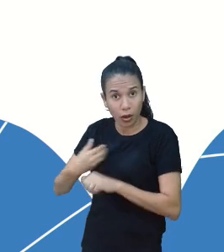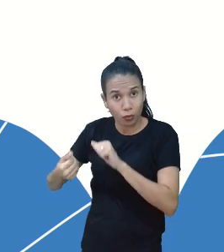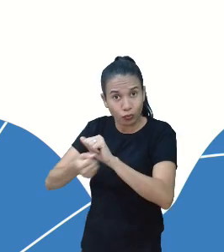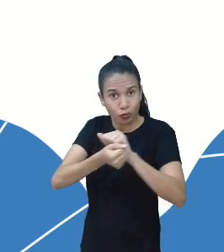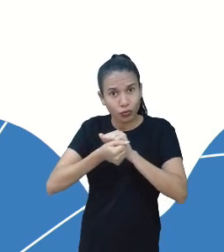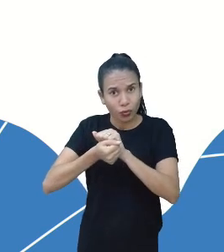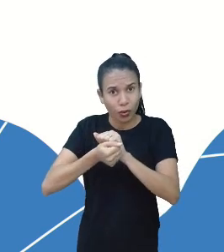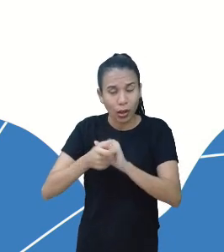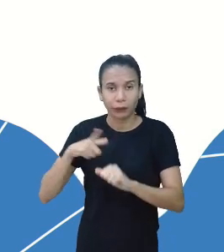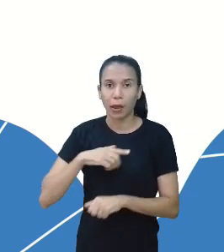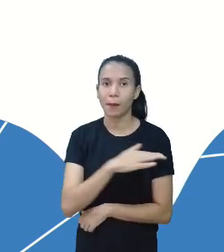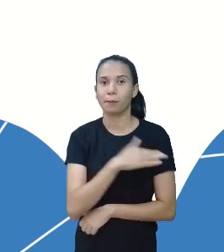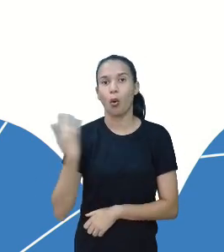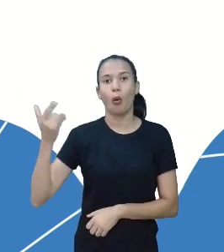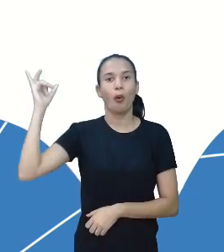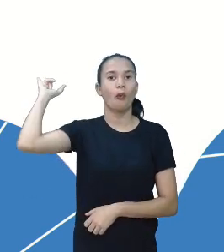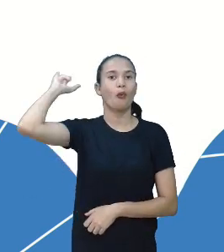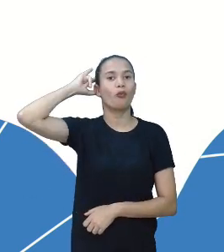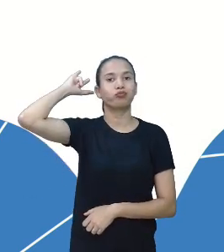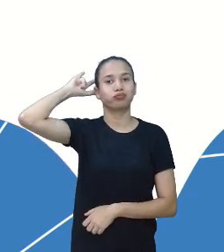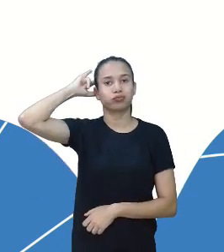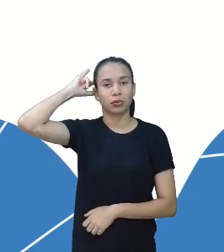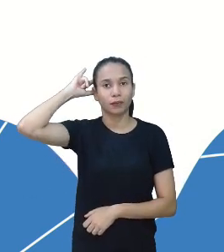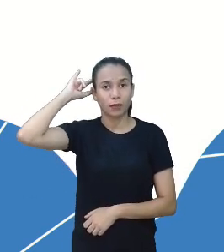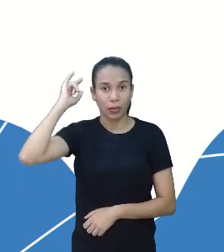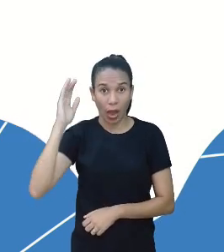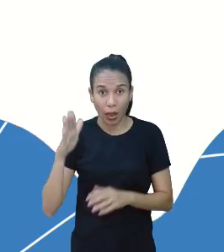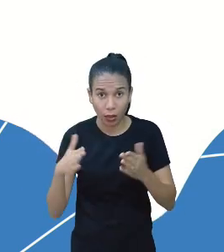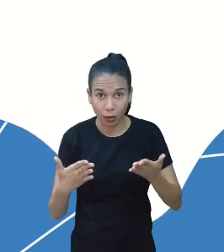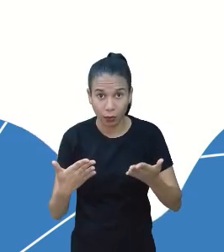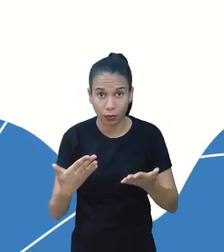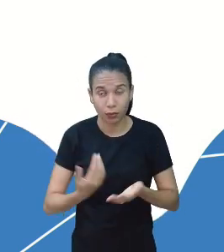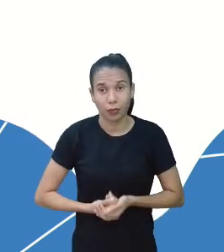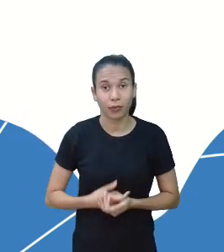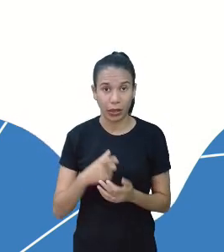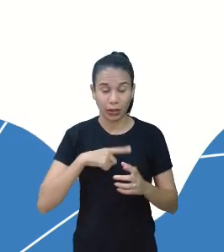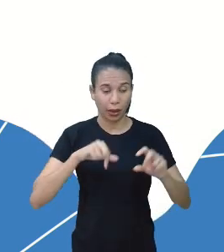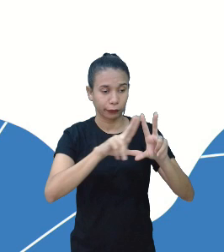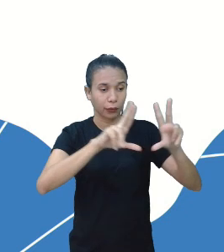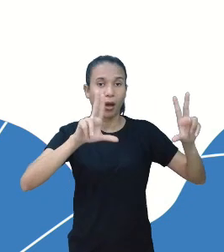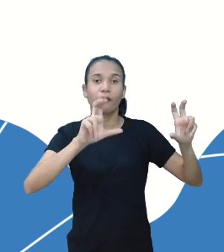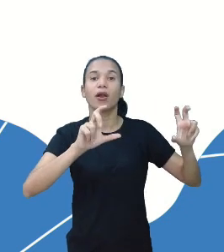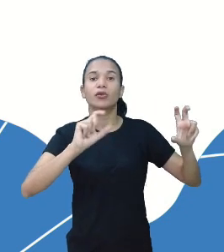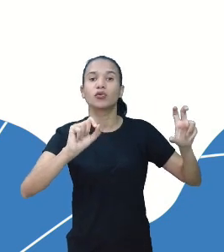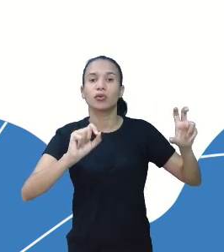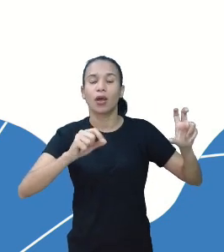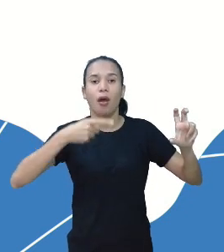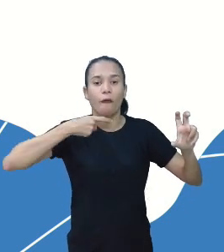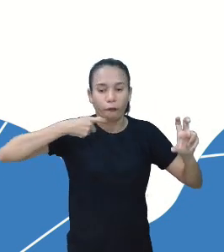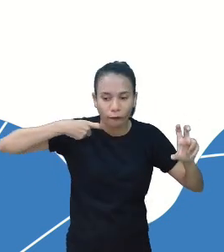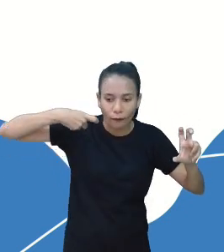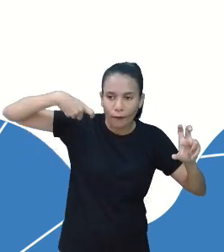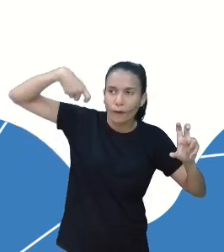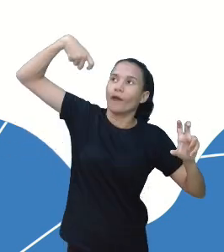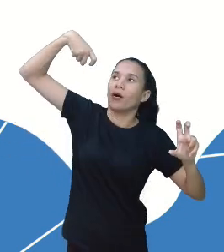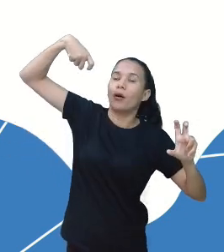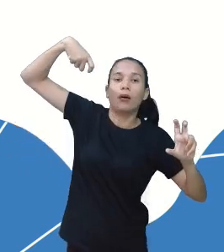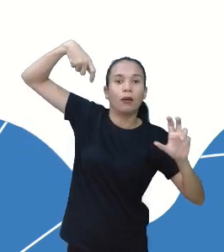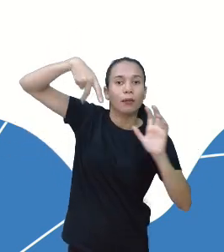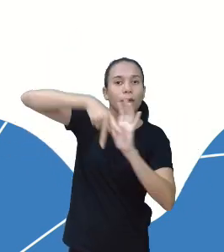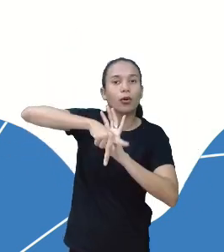vista, ferra o inconsciente. Então, no verso, se na ponta de um fio longo e